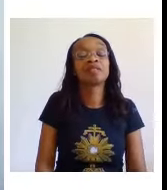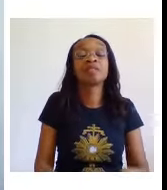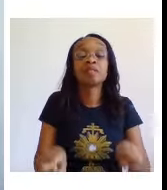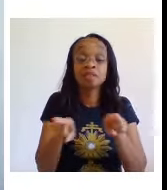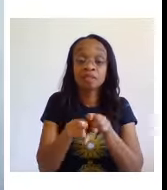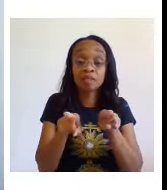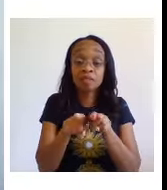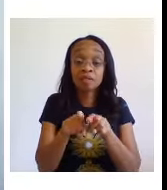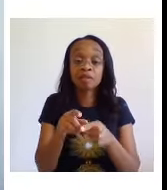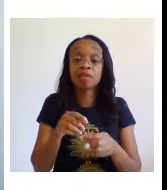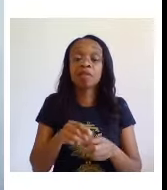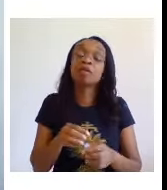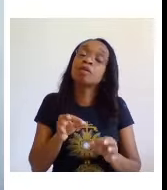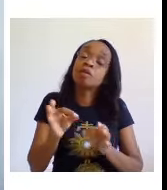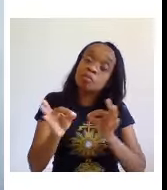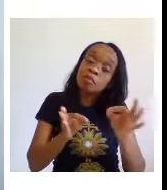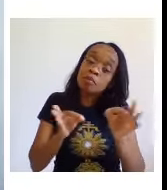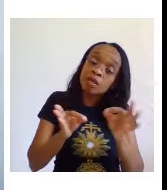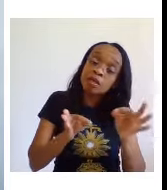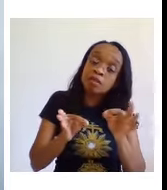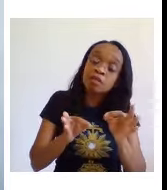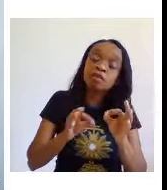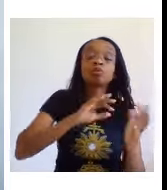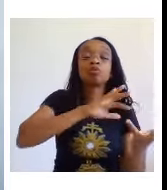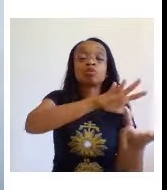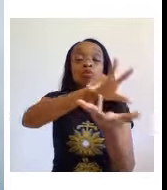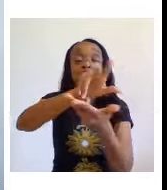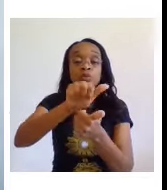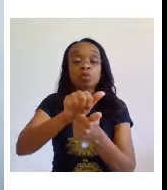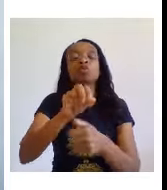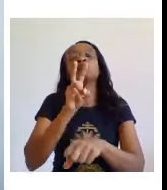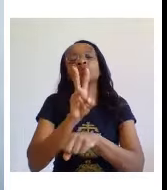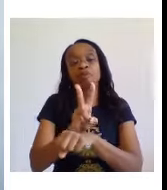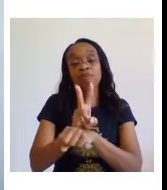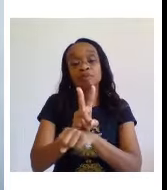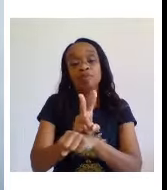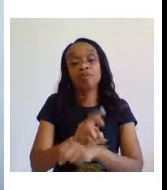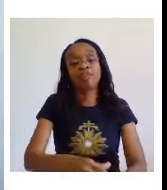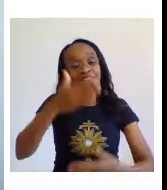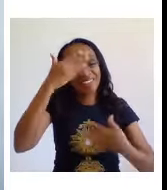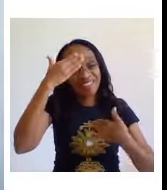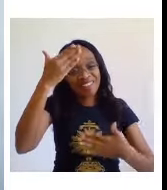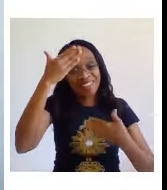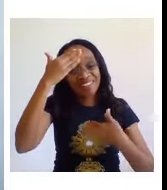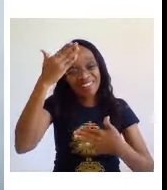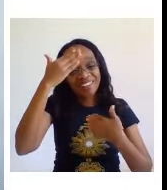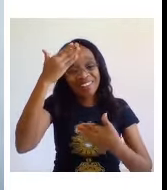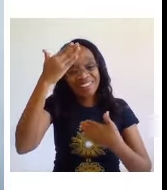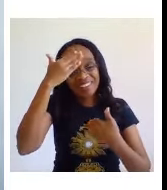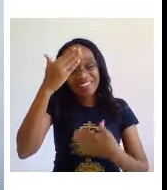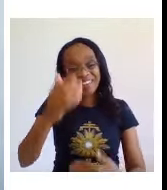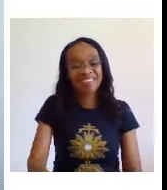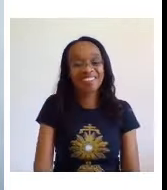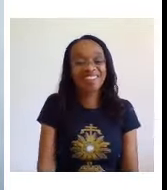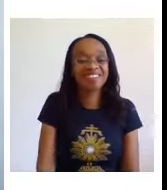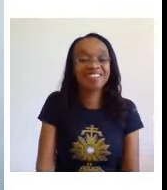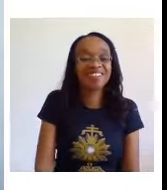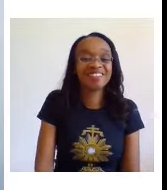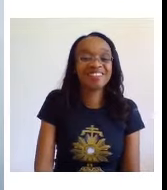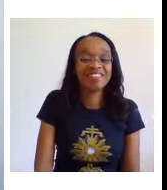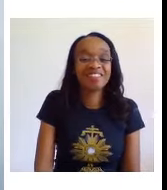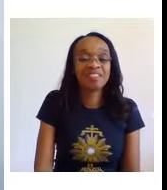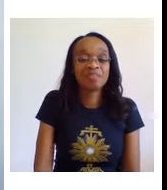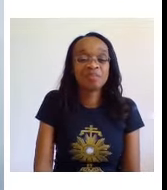forma de você participar do cuidado da casa comum. Agradeço a todos. Nós passamos agora para o